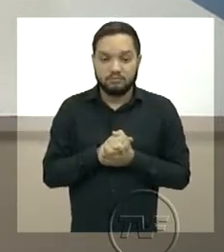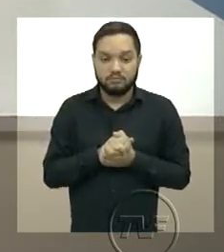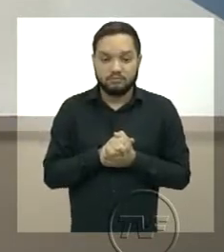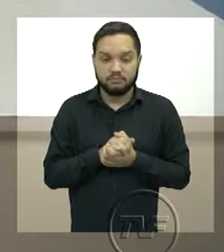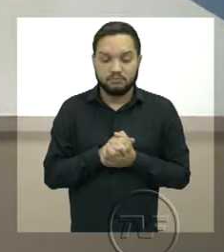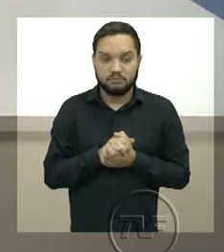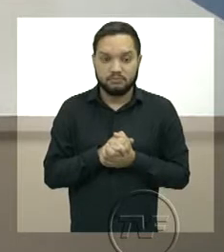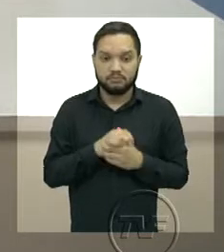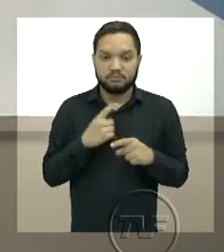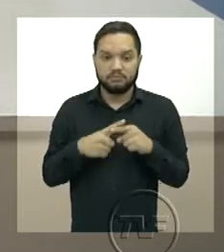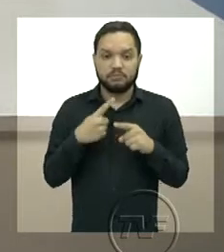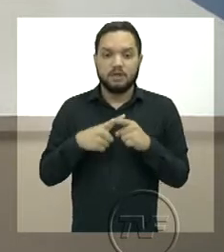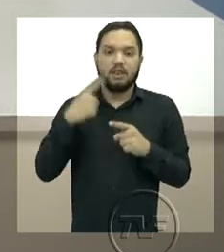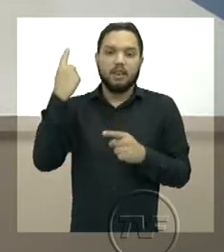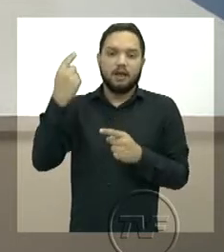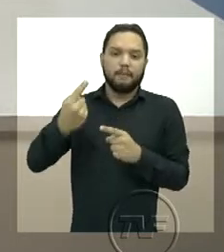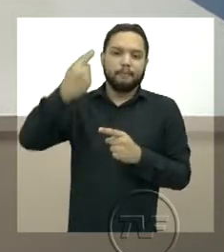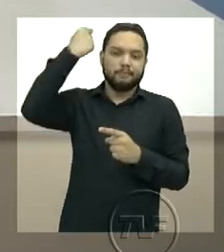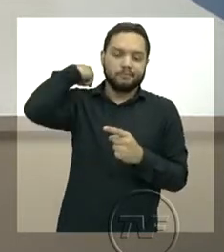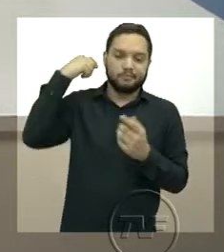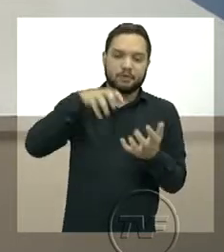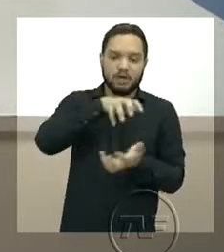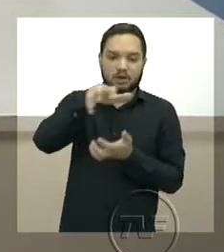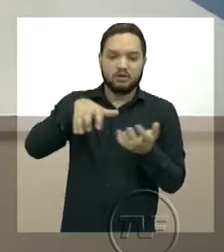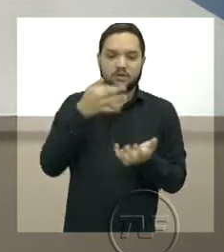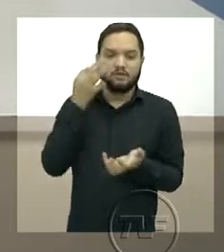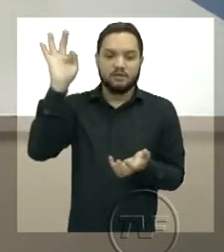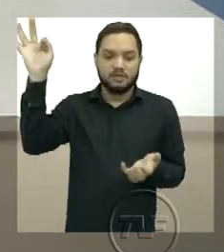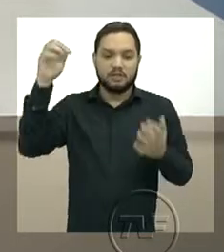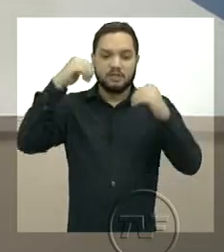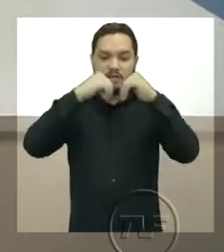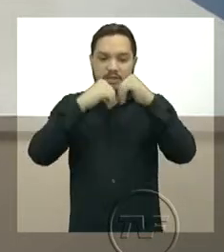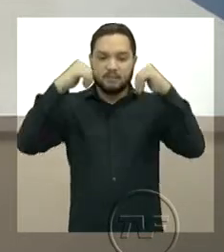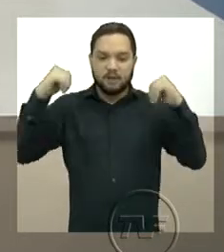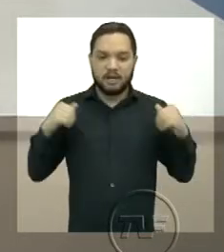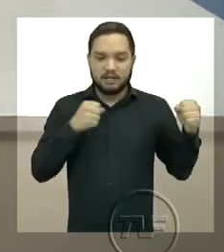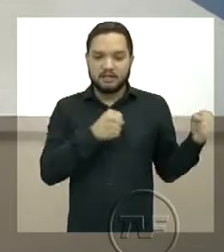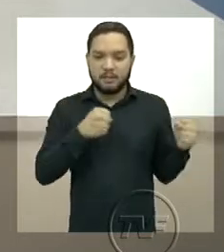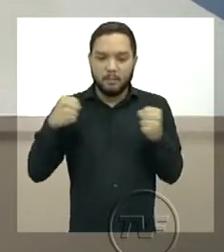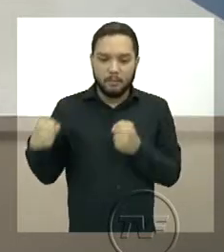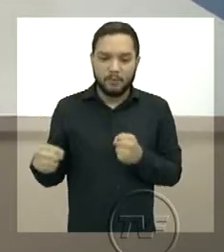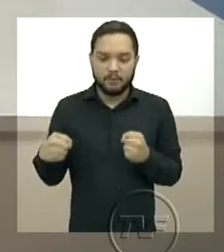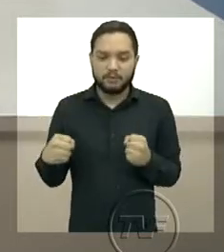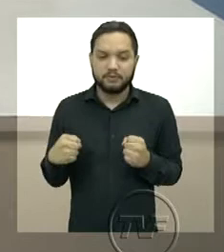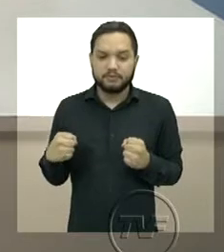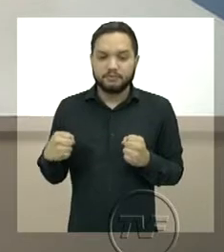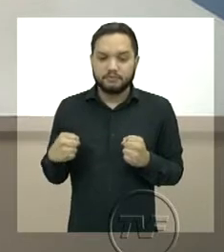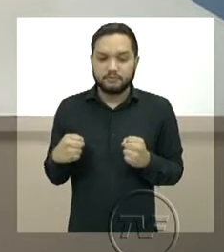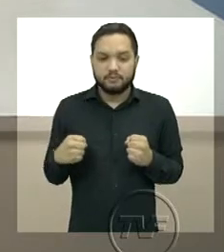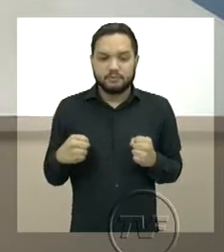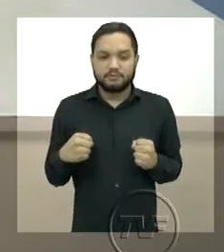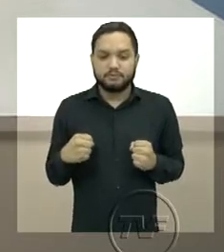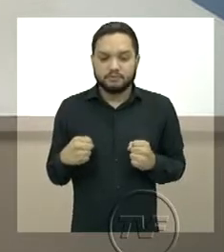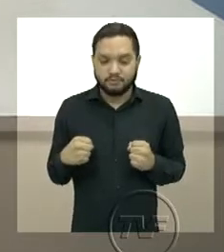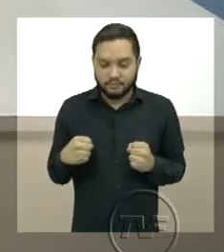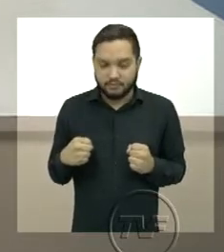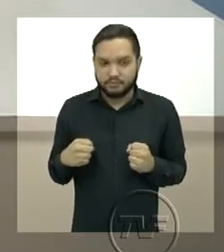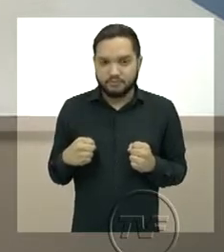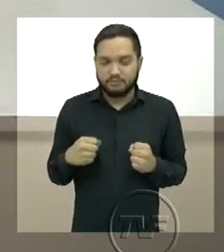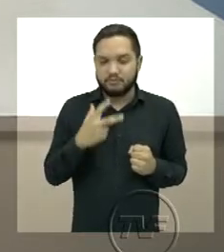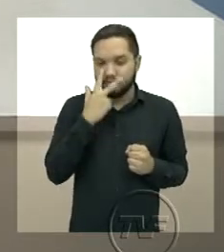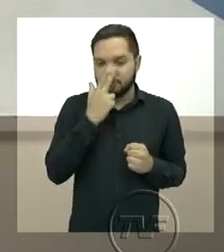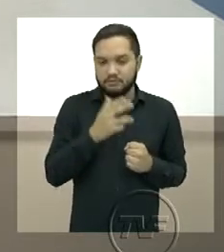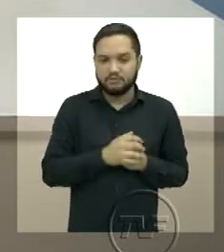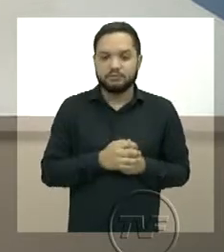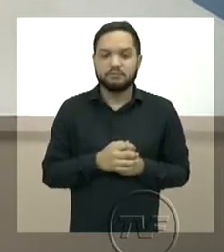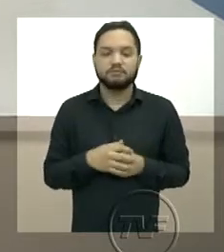que lá na Revolução Francesa, com Montesquieu, a separação dos poderes e a atuação harmônica, né, fiscalizatória. Mas aquilo que você sempre gosta